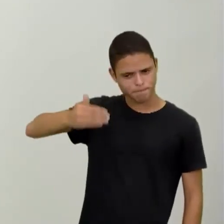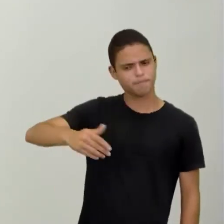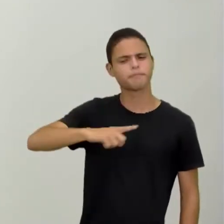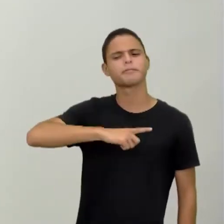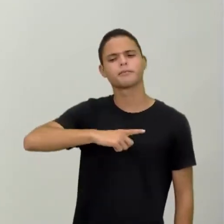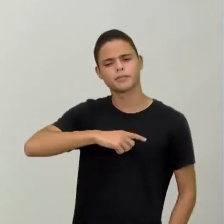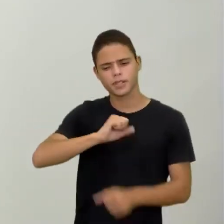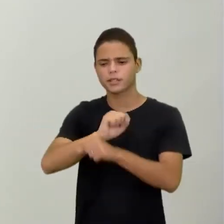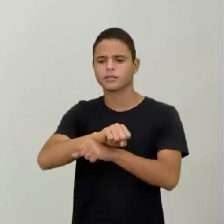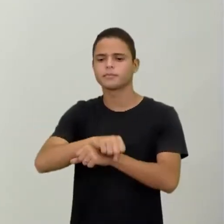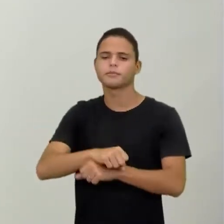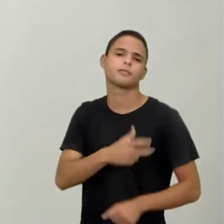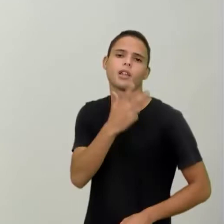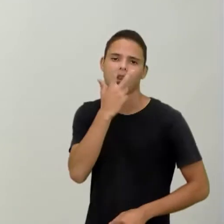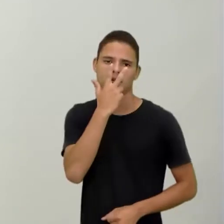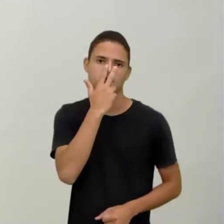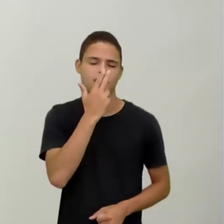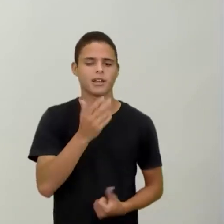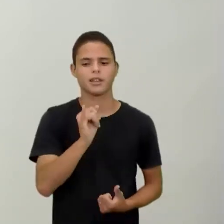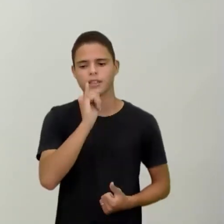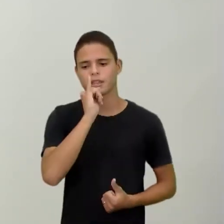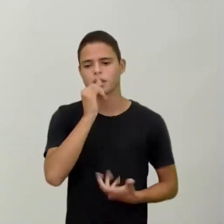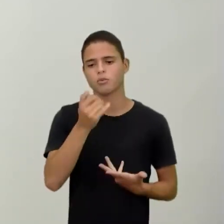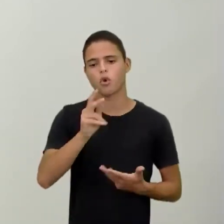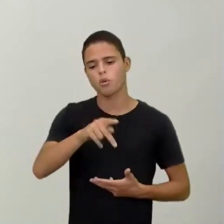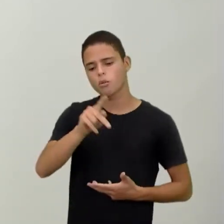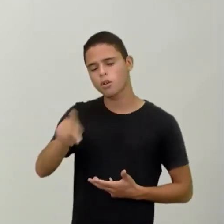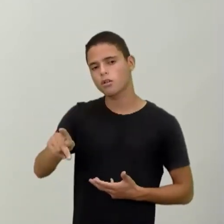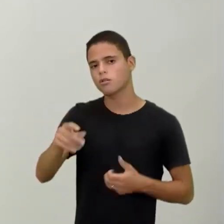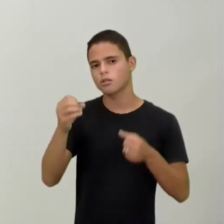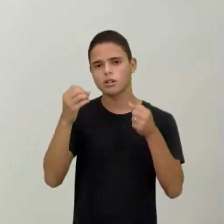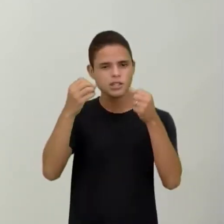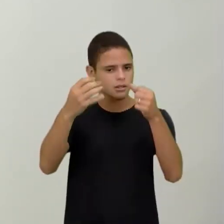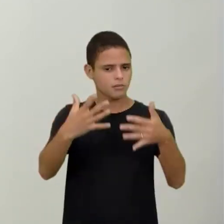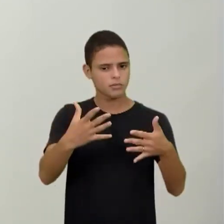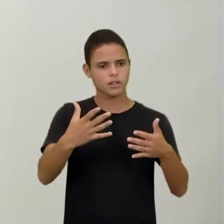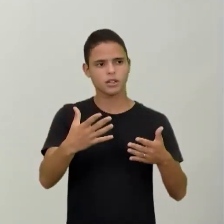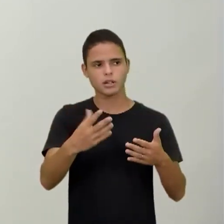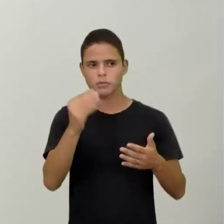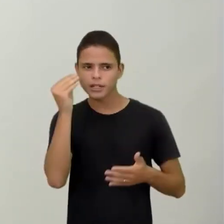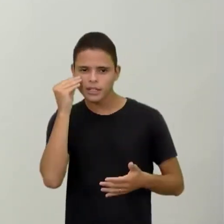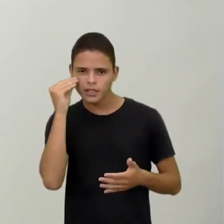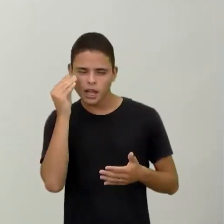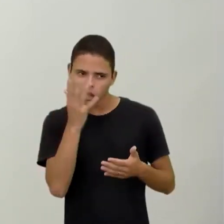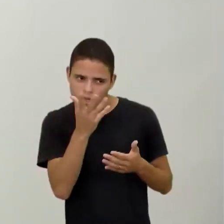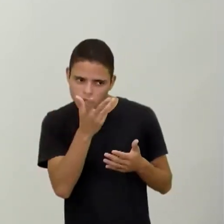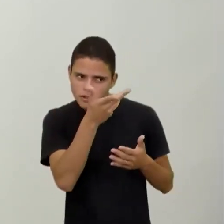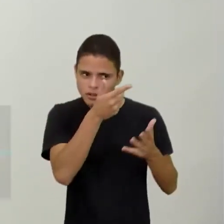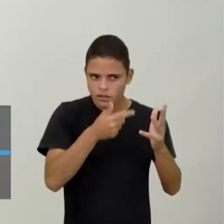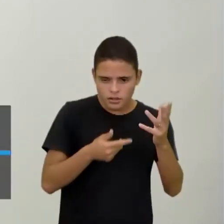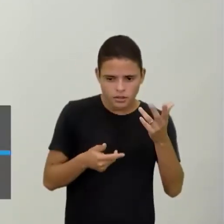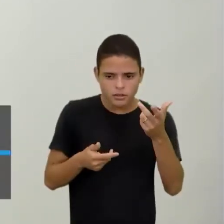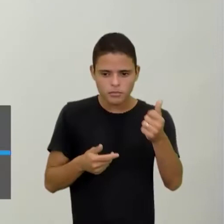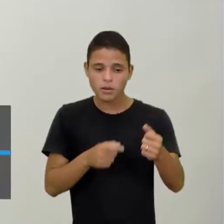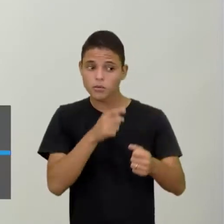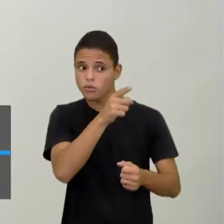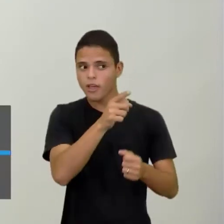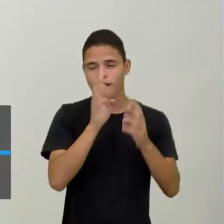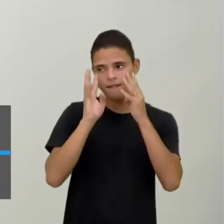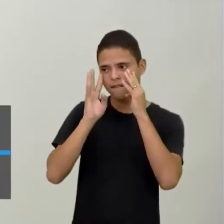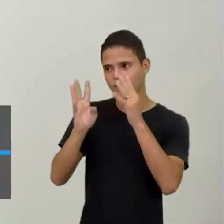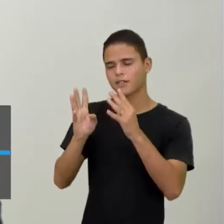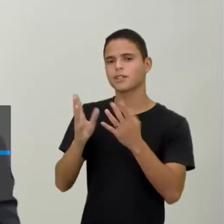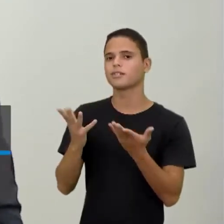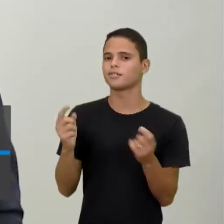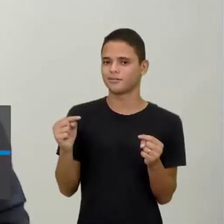cotidianamente. Parece que é algo que o professor te fala para te convencer a ficar prestando atenção na aula dele, e